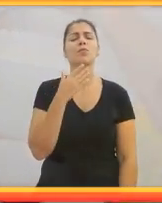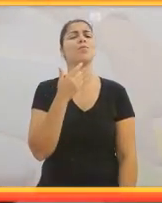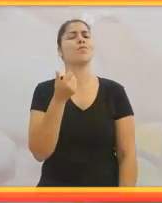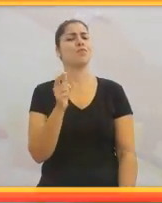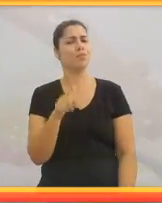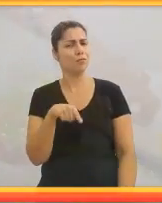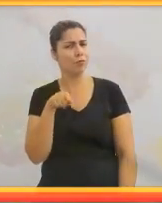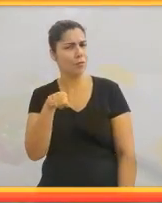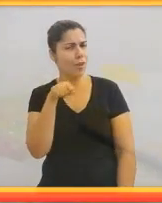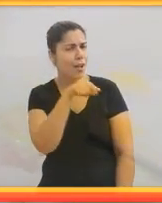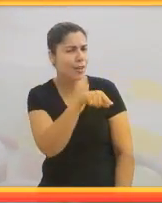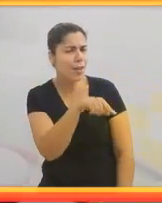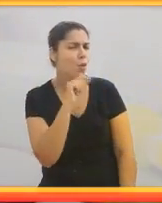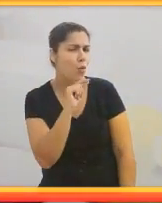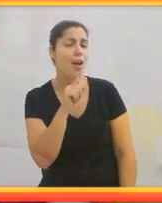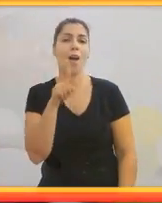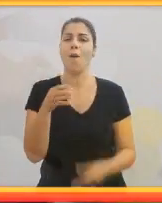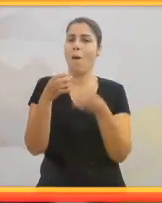Isso aqui?